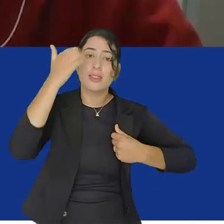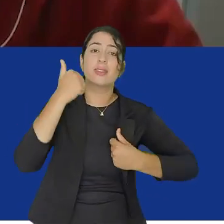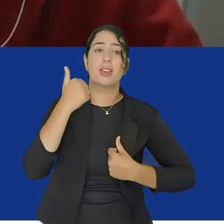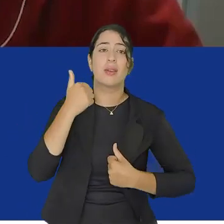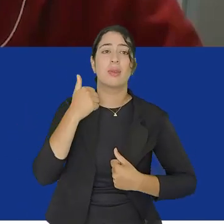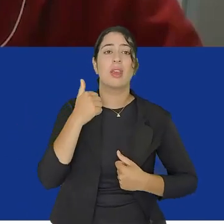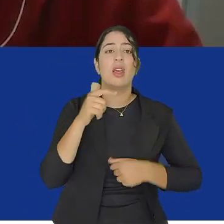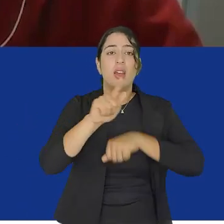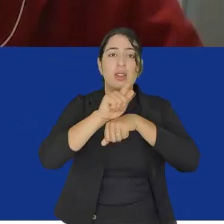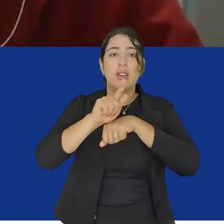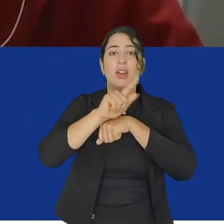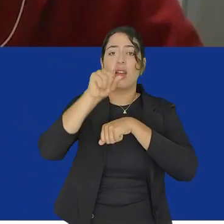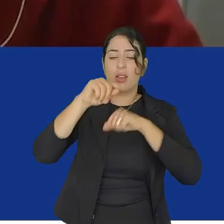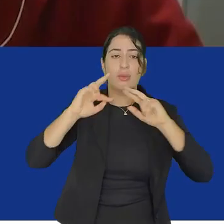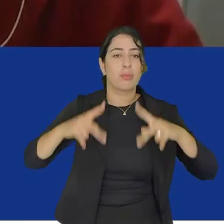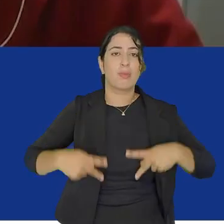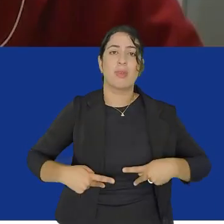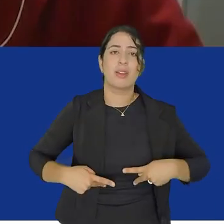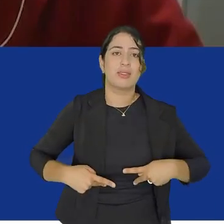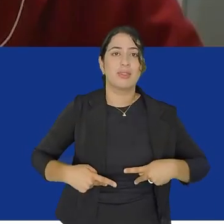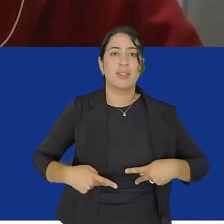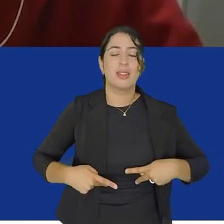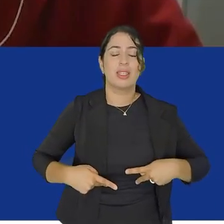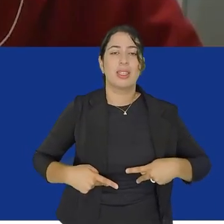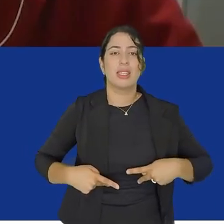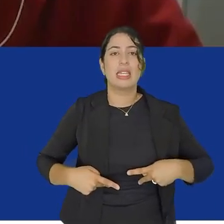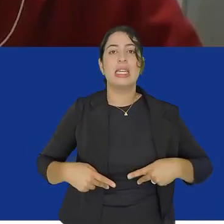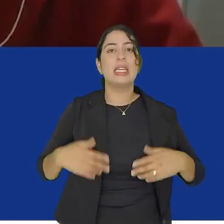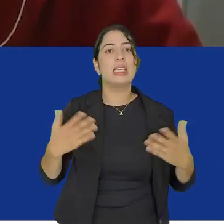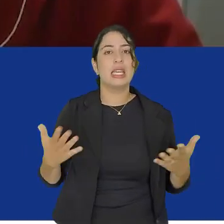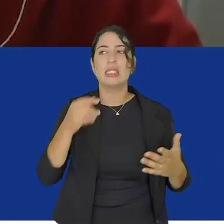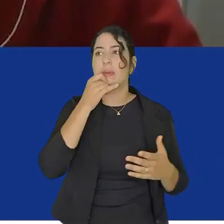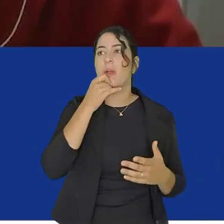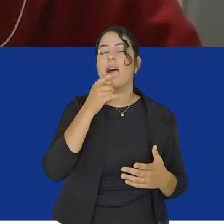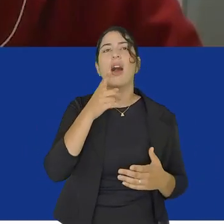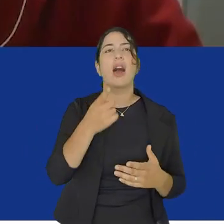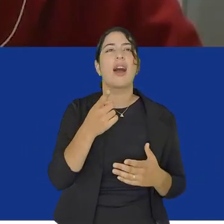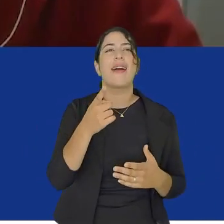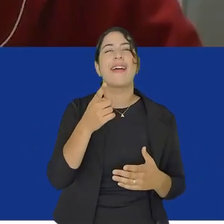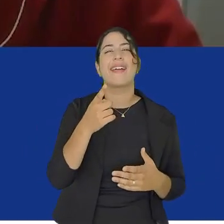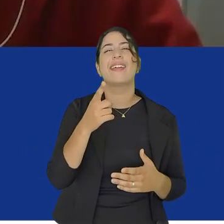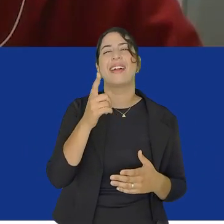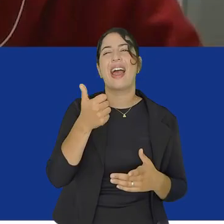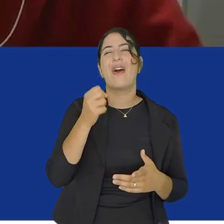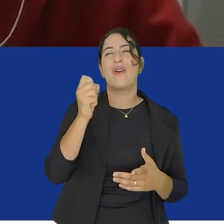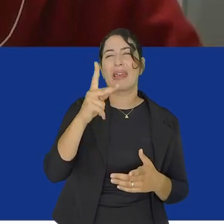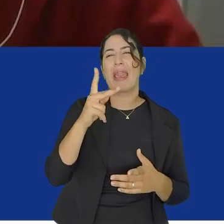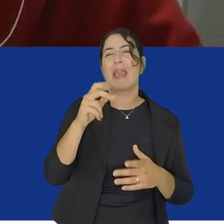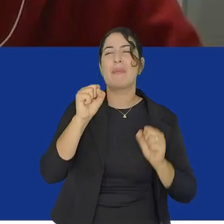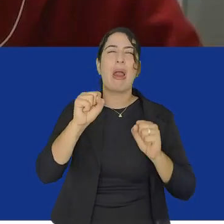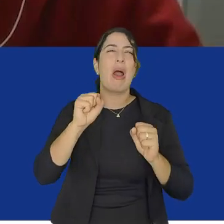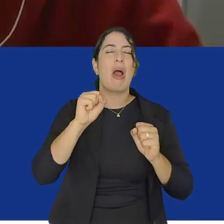humanos também. E chega uma hora que esgota. Isso não é justificar assédio, violência. Assédio e violência